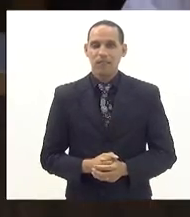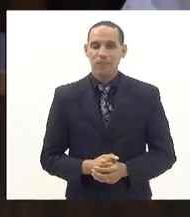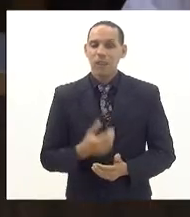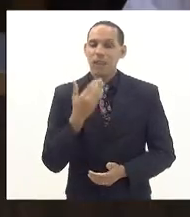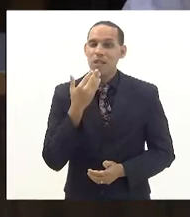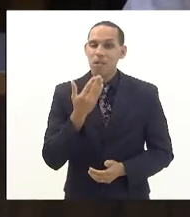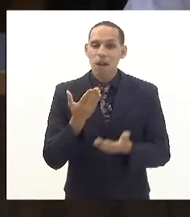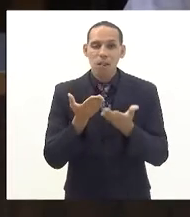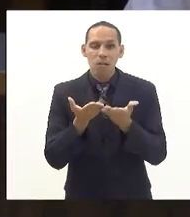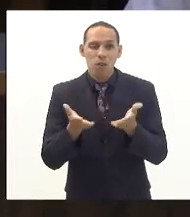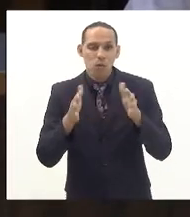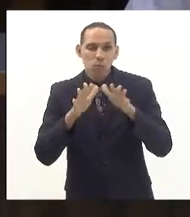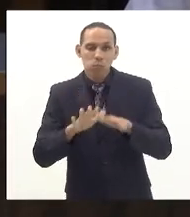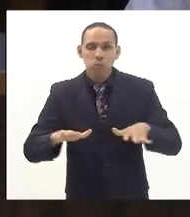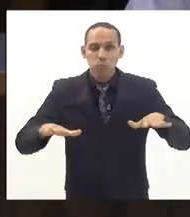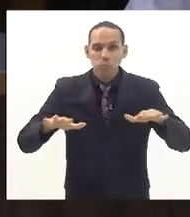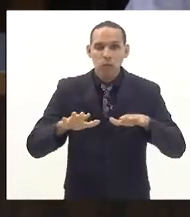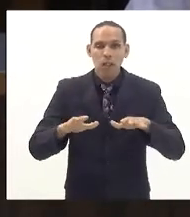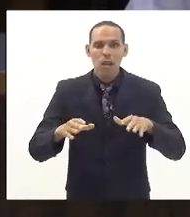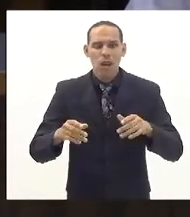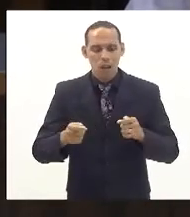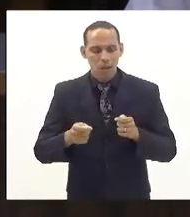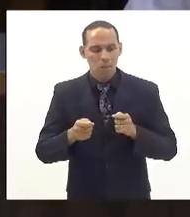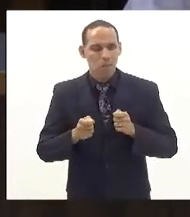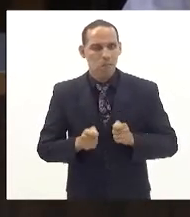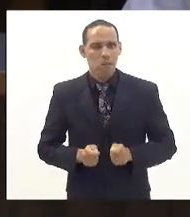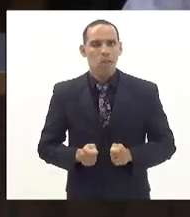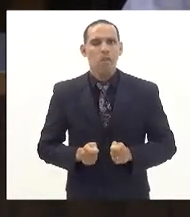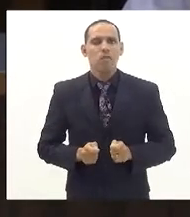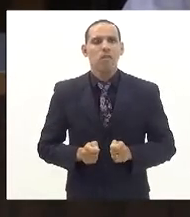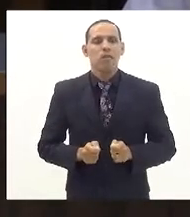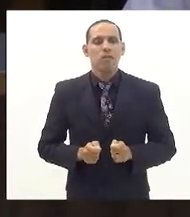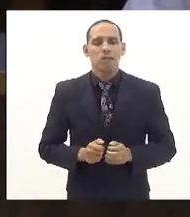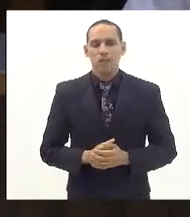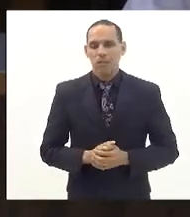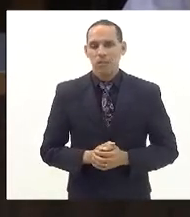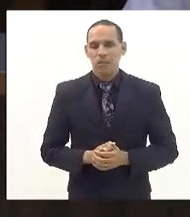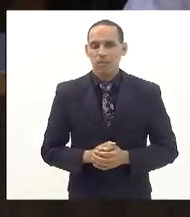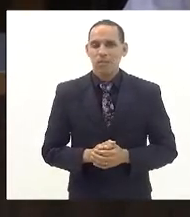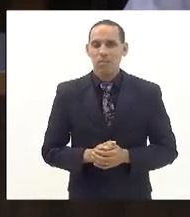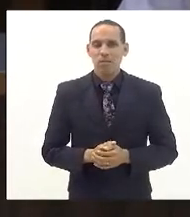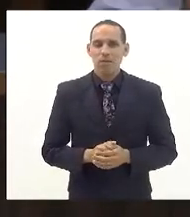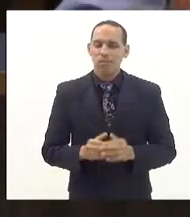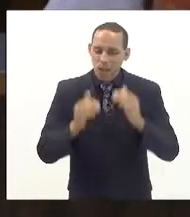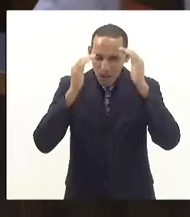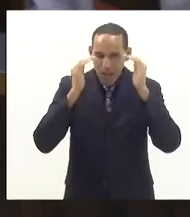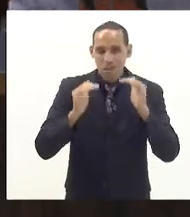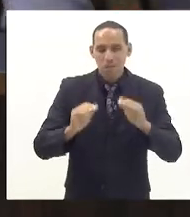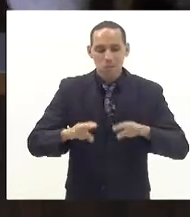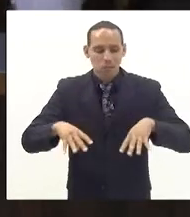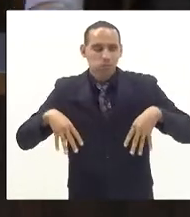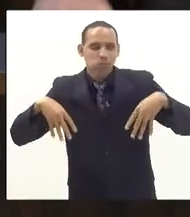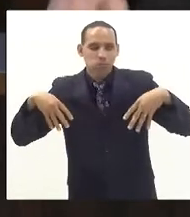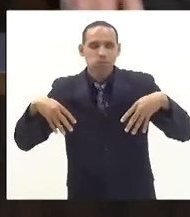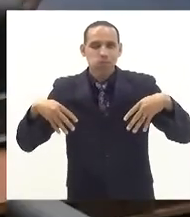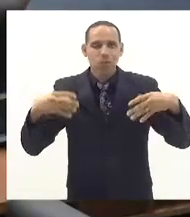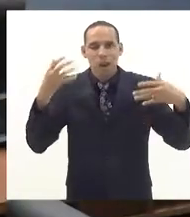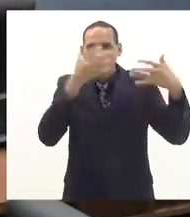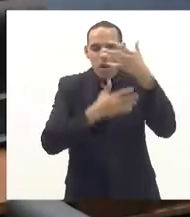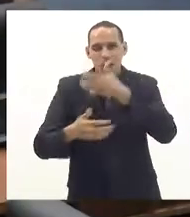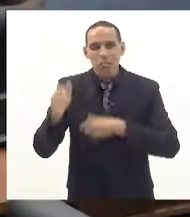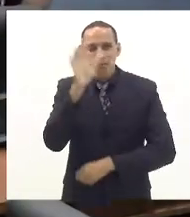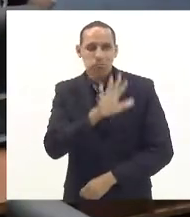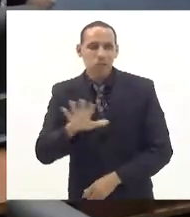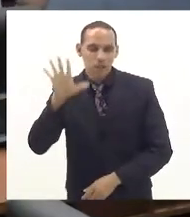Solicito a todos que se coloquem em posição de respeito, em pé, para ouvirmos o nosso hino nacional.